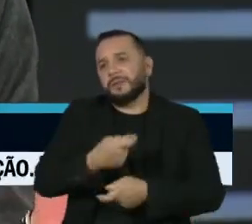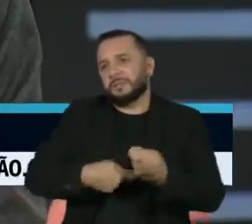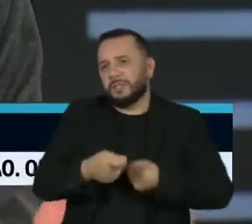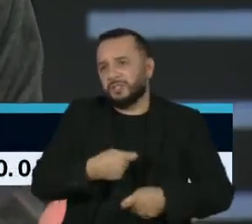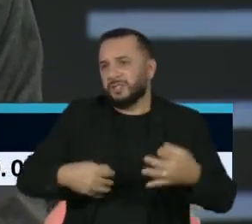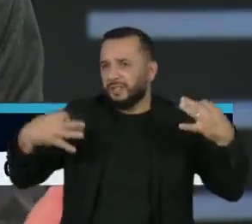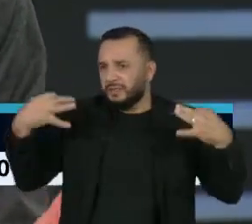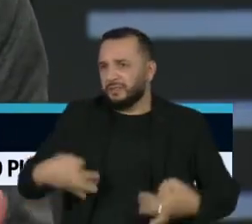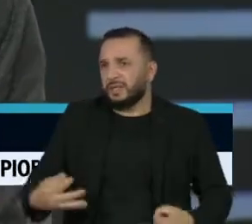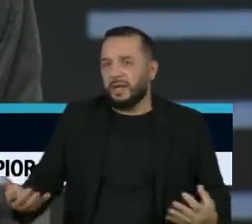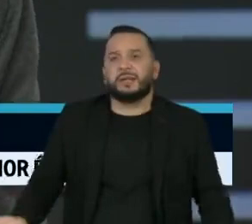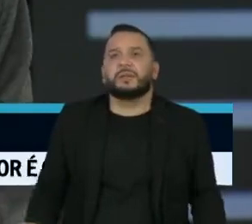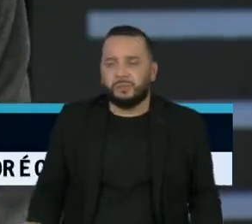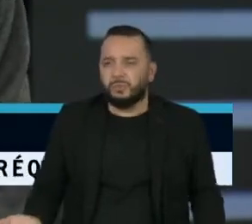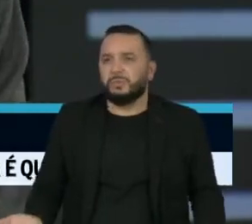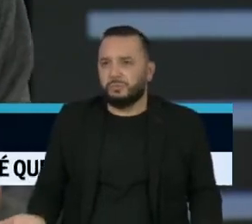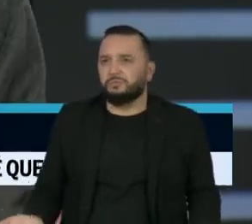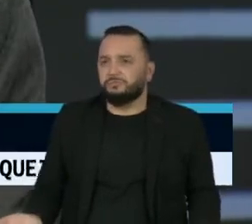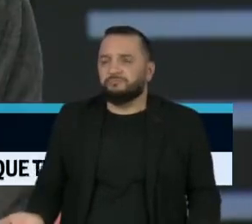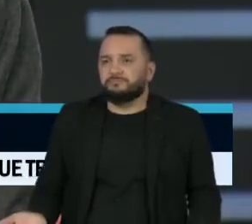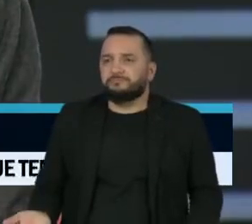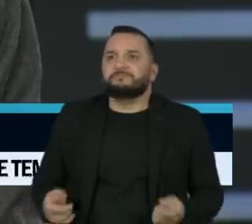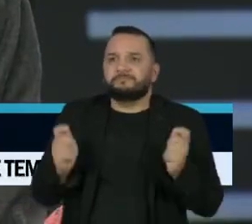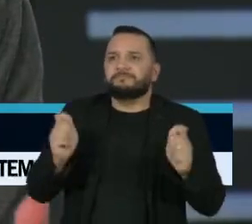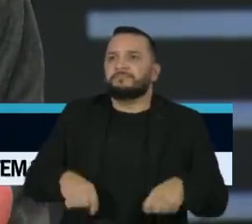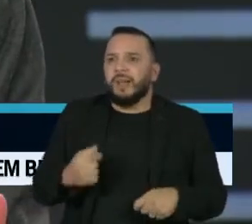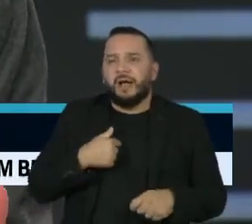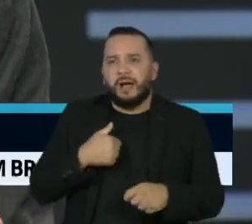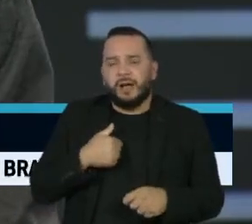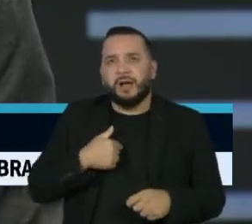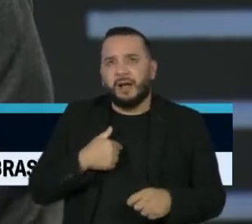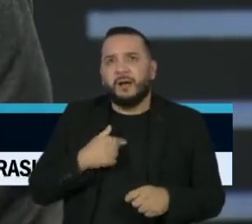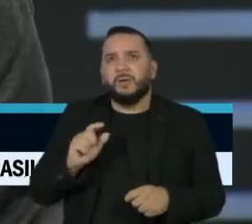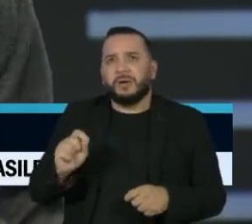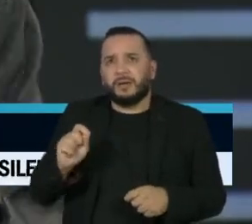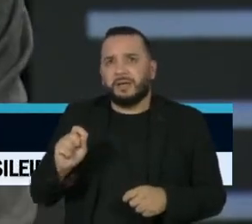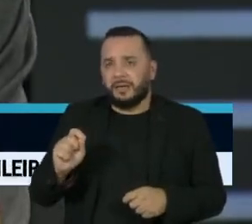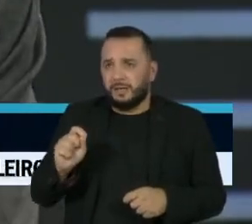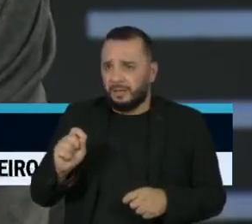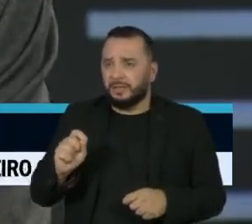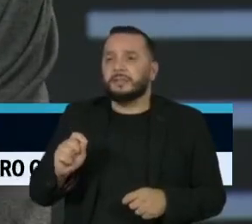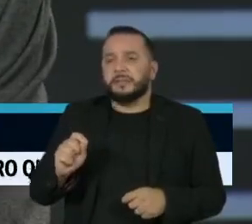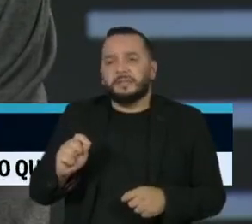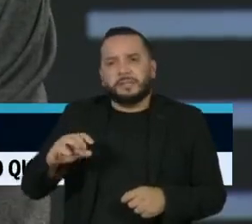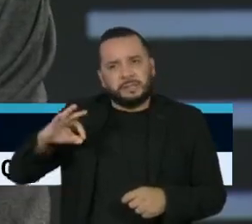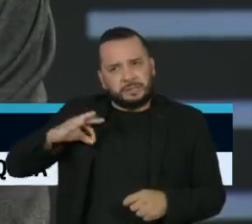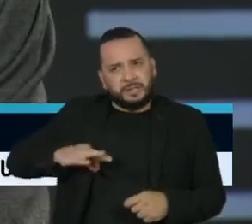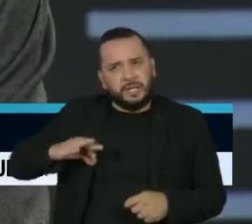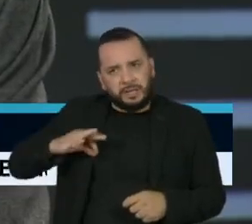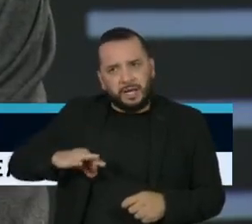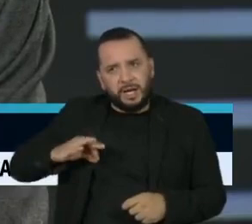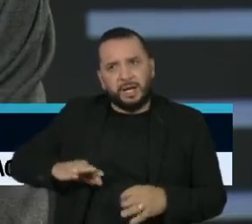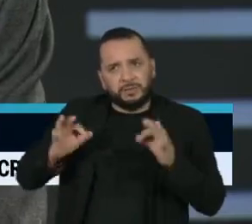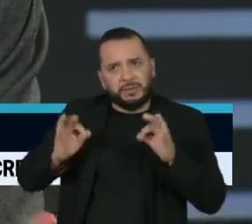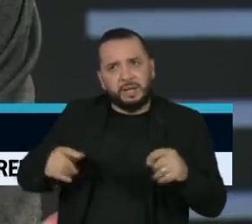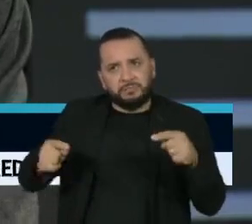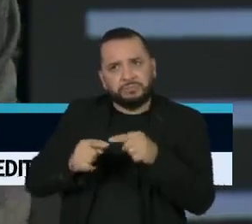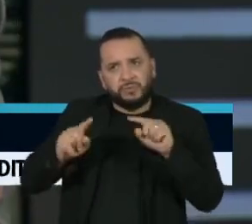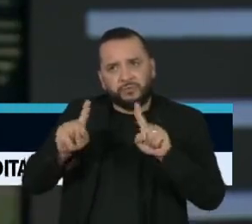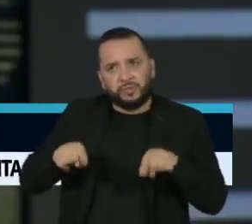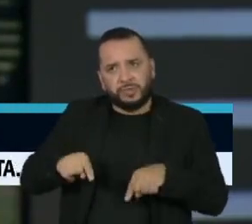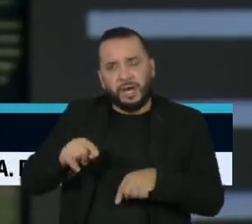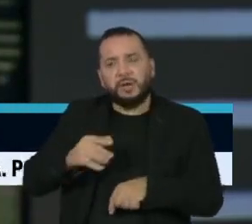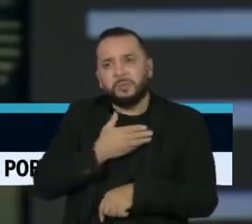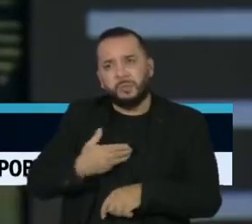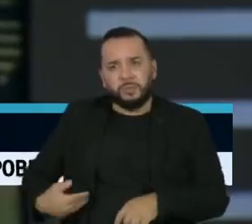reforma administrativa que desse um mínimo de racionalidade, não só do ponto de vista da remuneração do funcionalismo, mas também